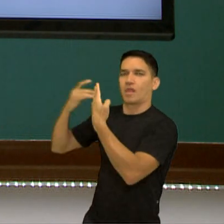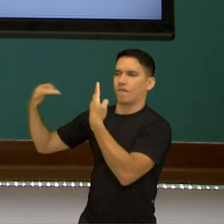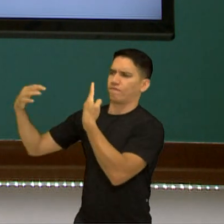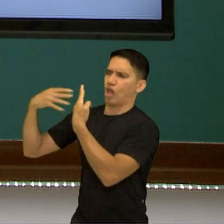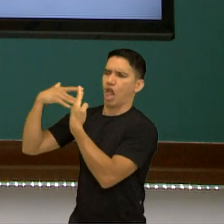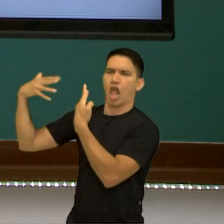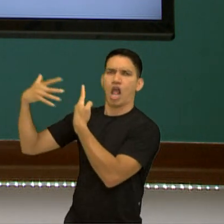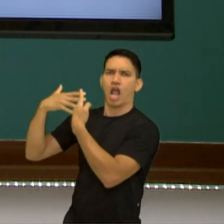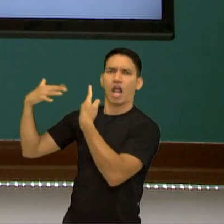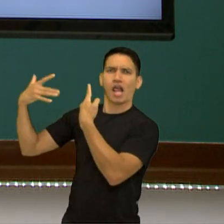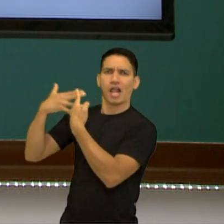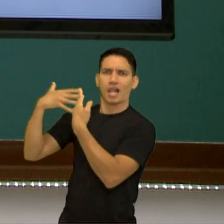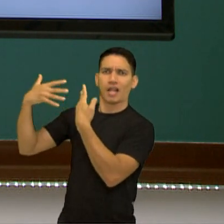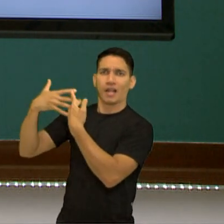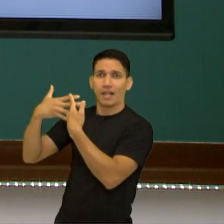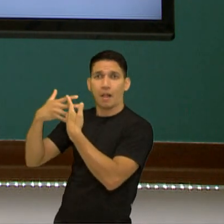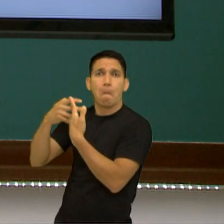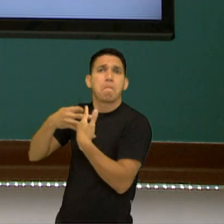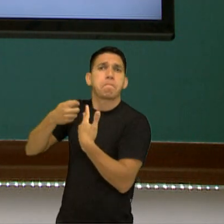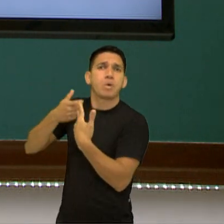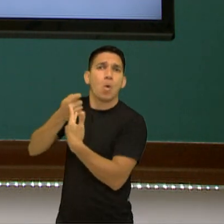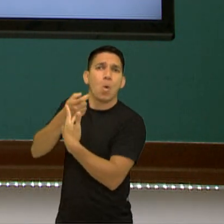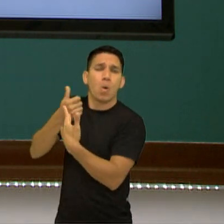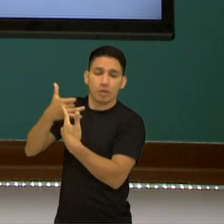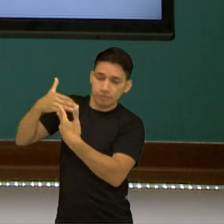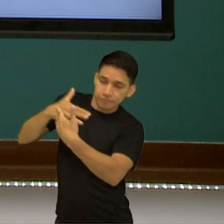dando condições para que a crosta se